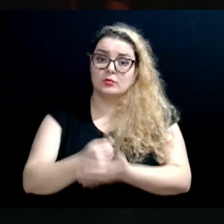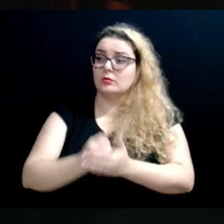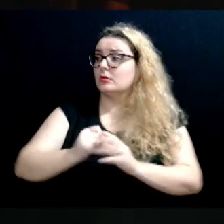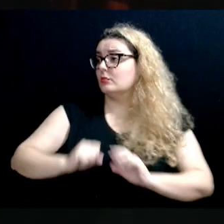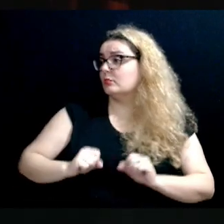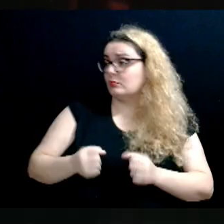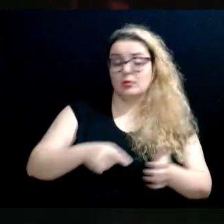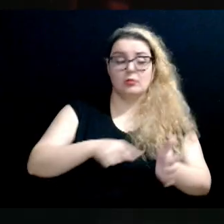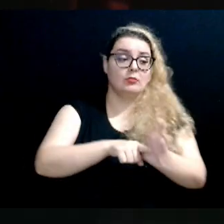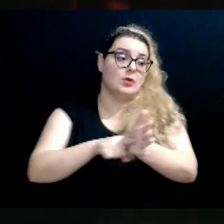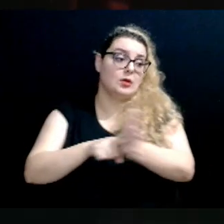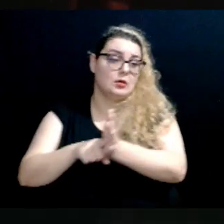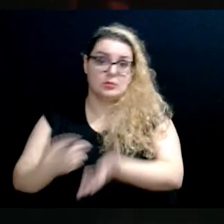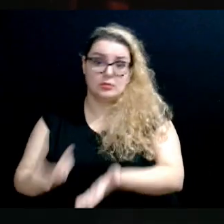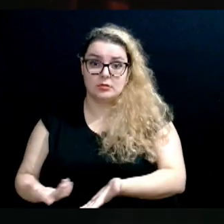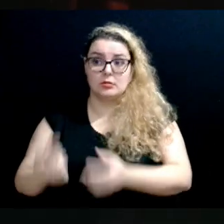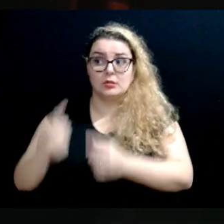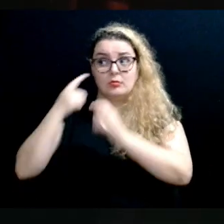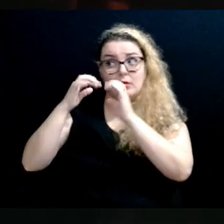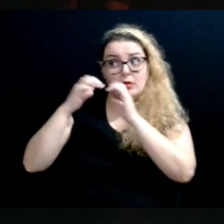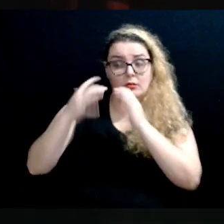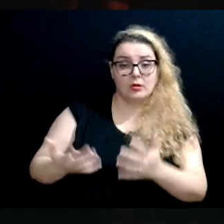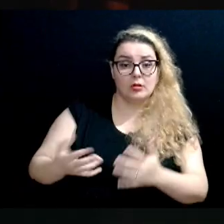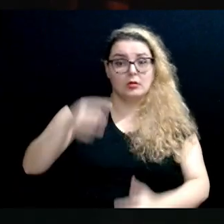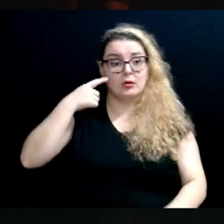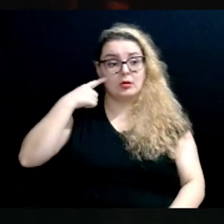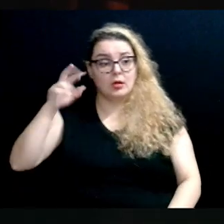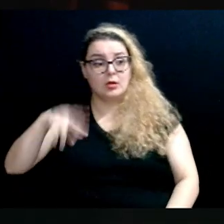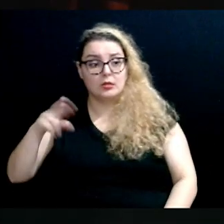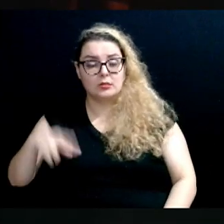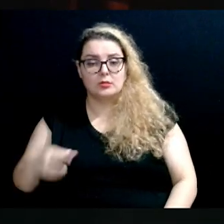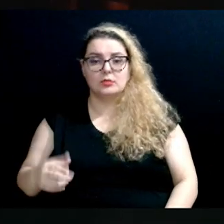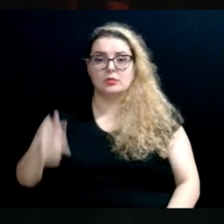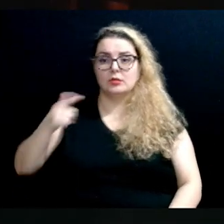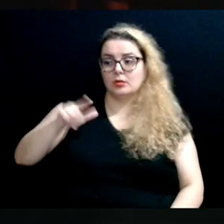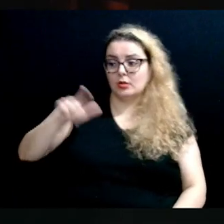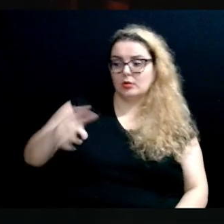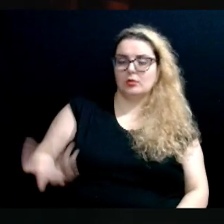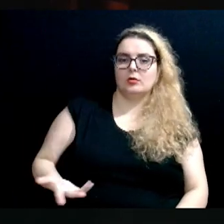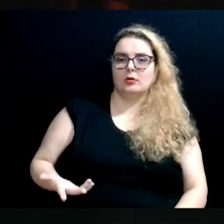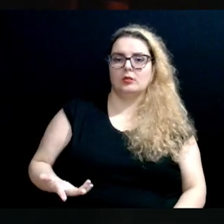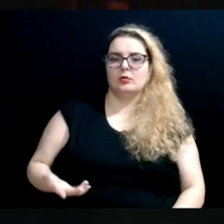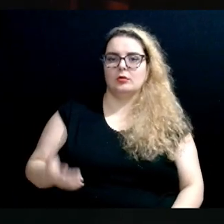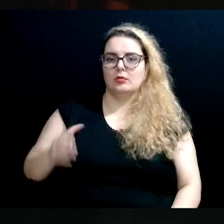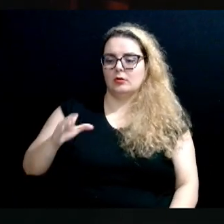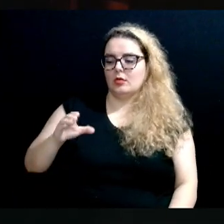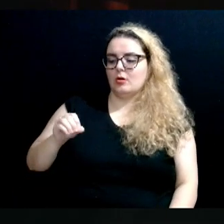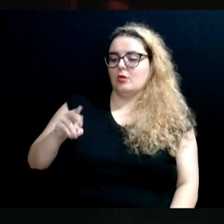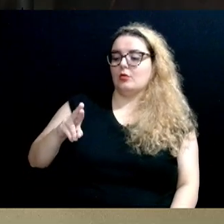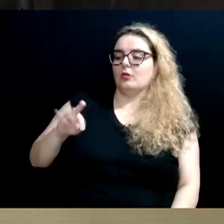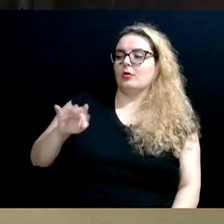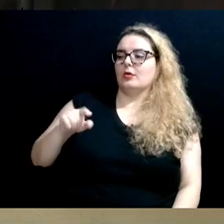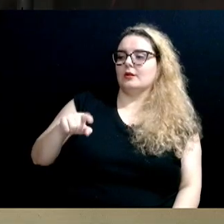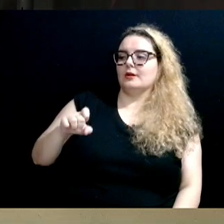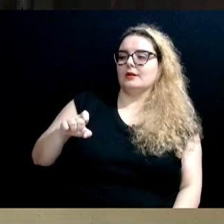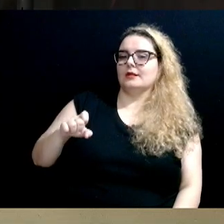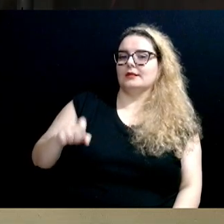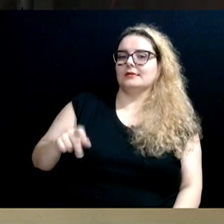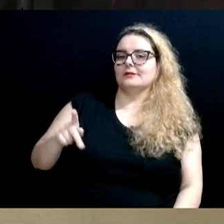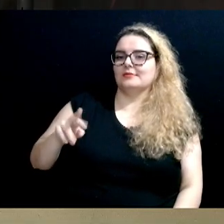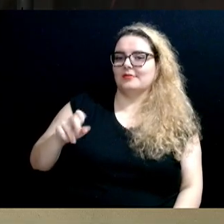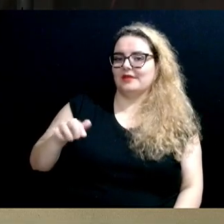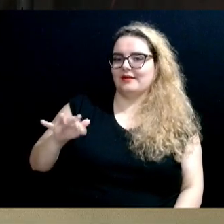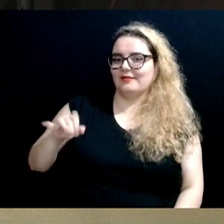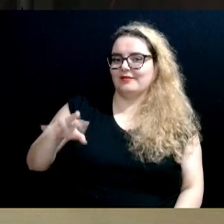pesquisa, reflexão, raciocínio lógico, exigiam o nosso córtex pré-frontal. Me conta. Eu digo